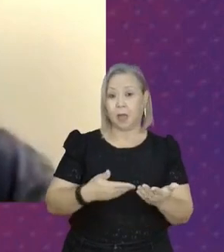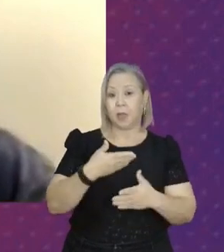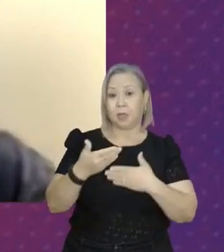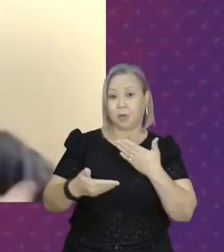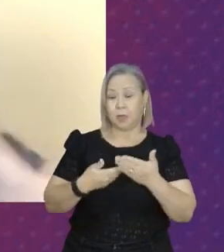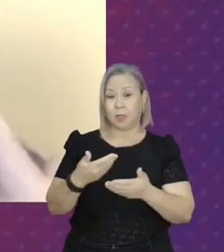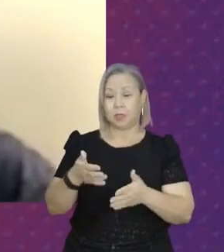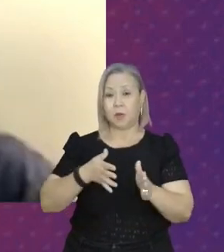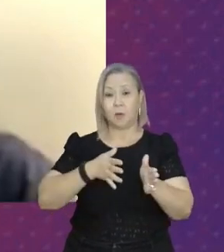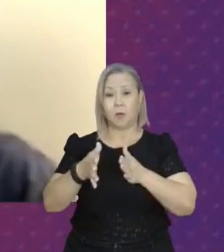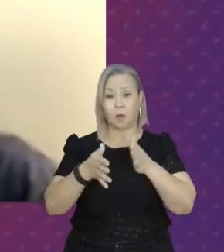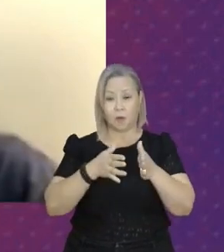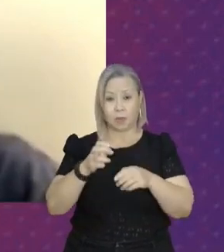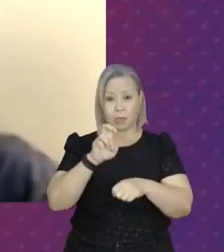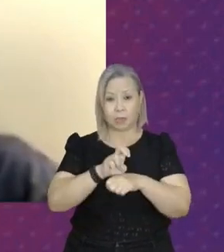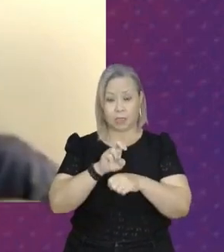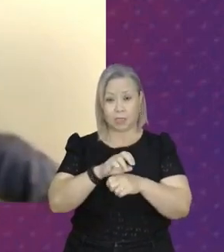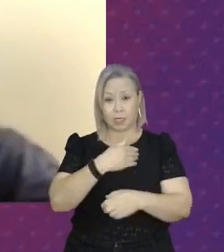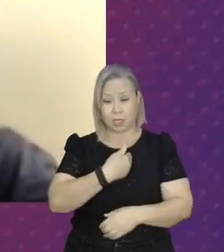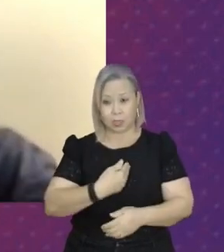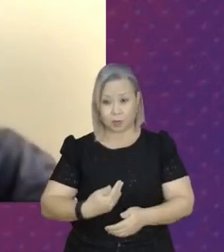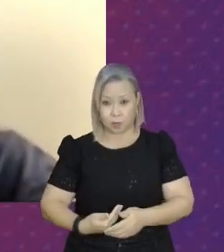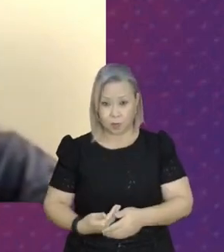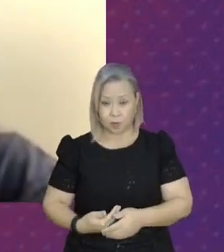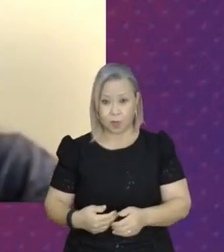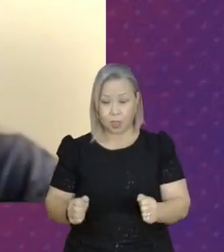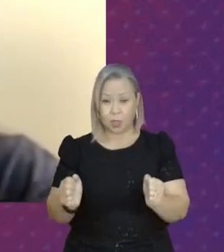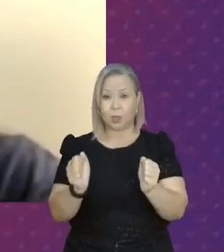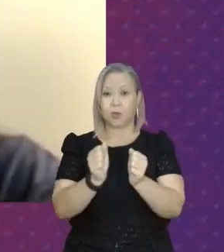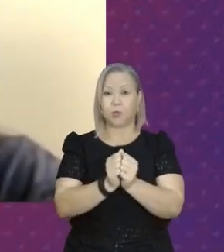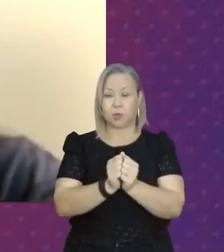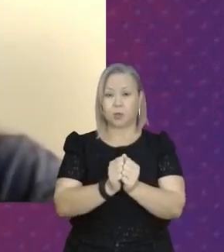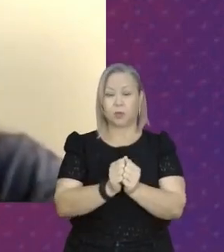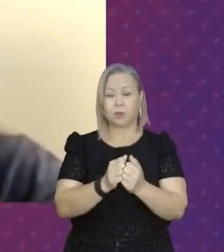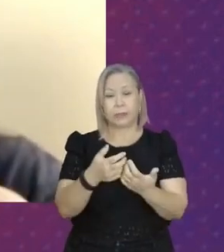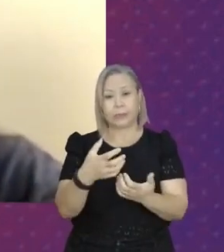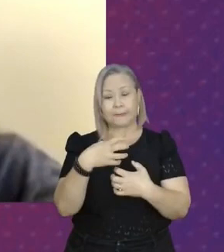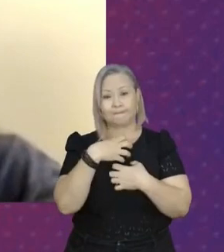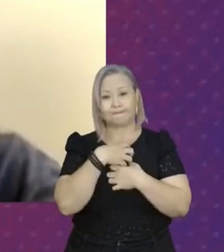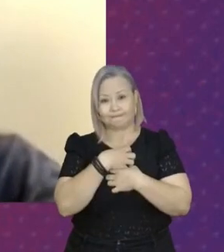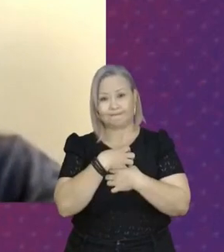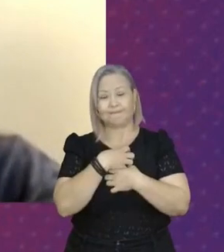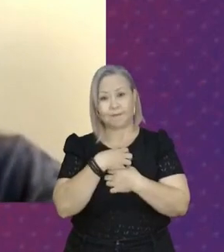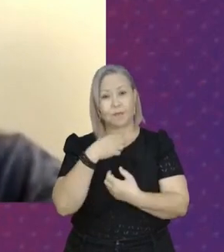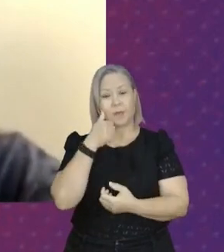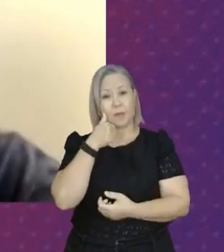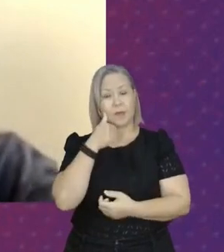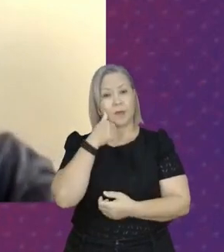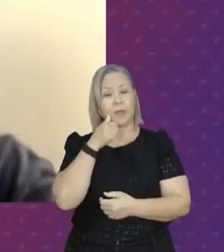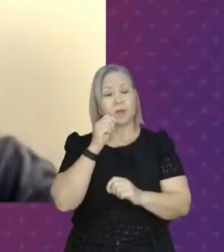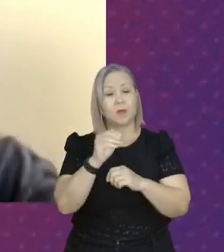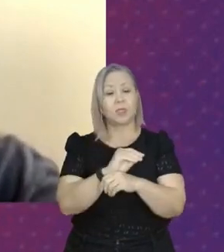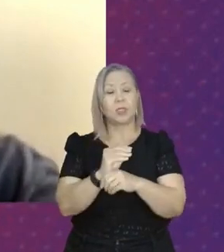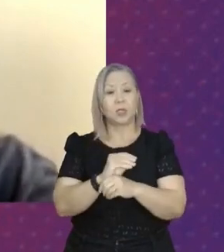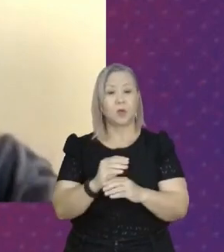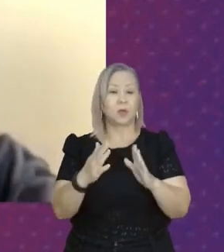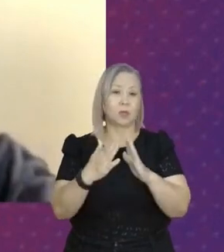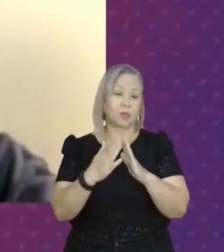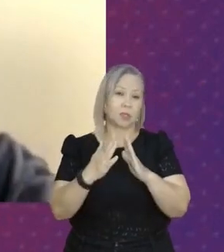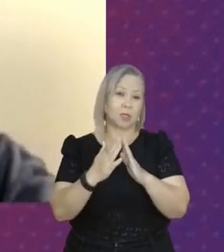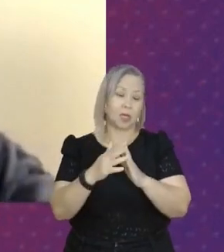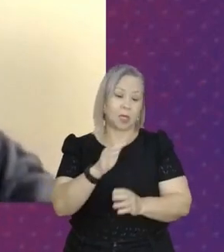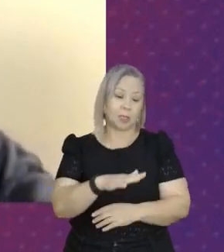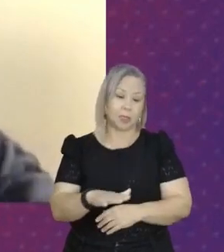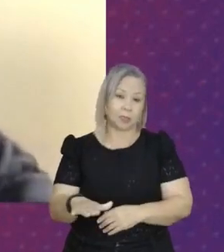o acesso à creche pública, inclusive, com essa situação das mulheres que cuidam nas suas casas das